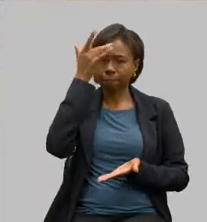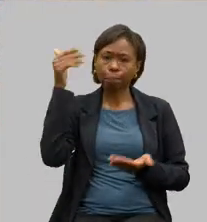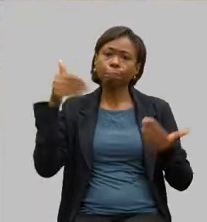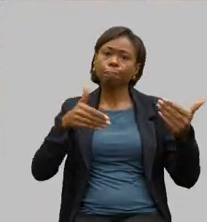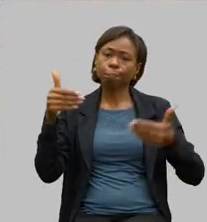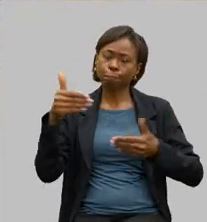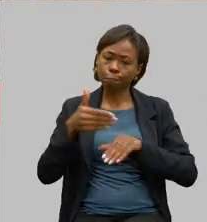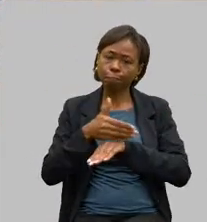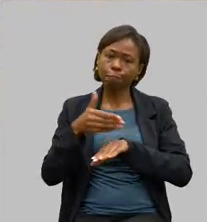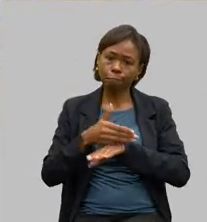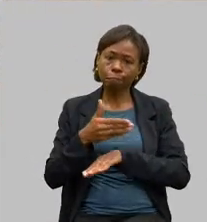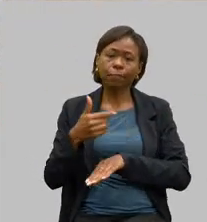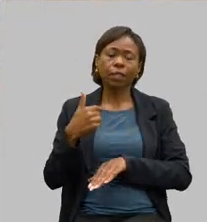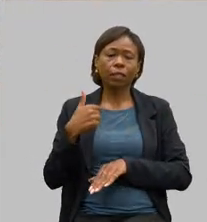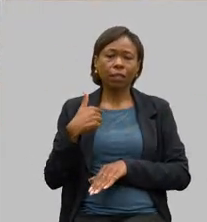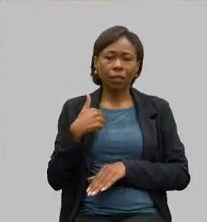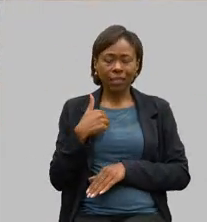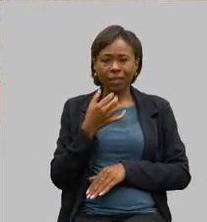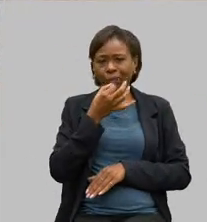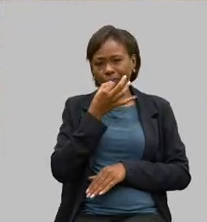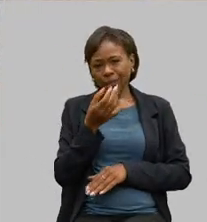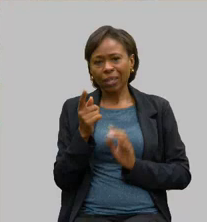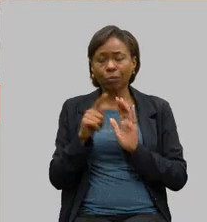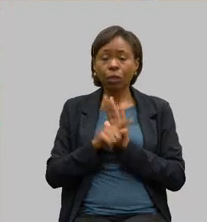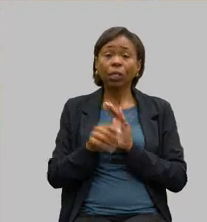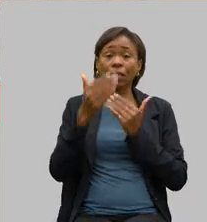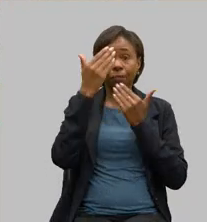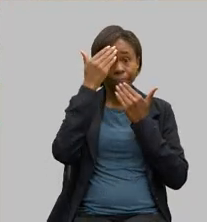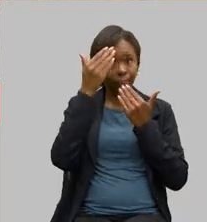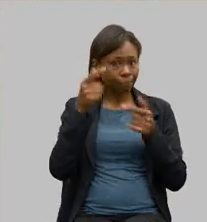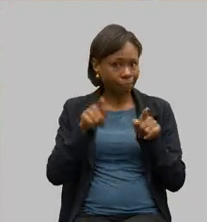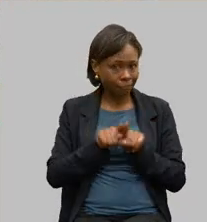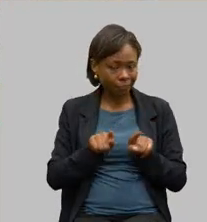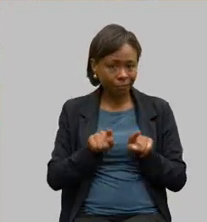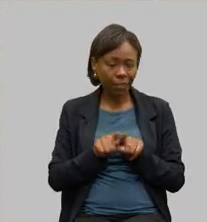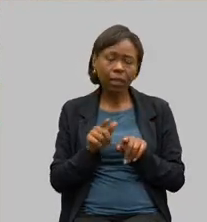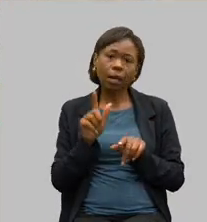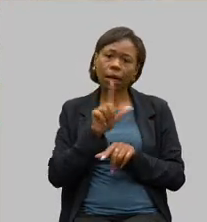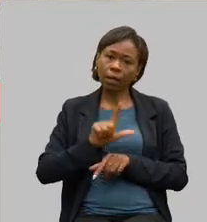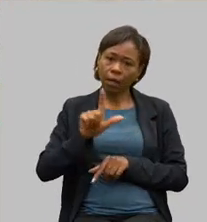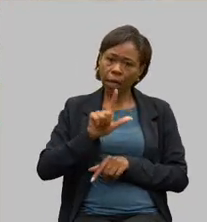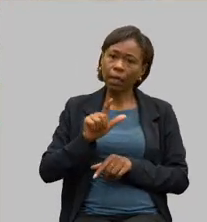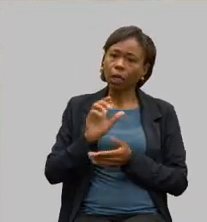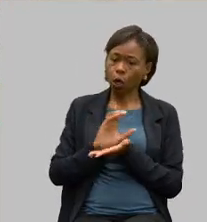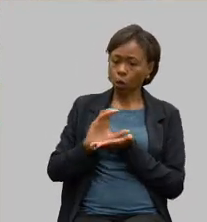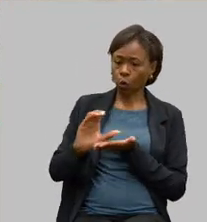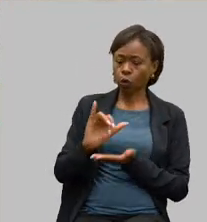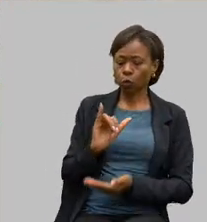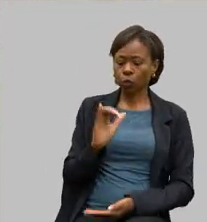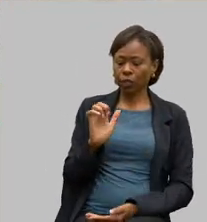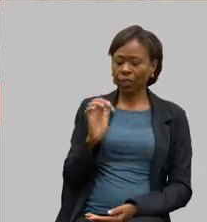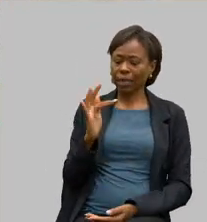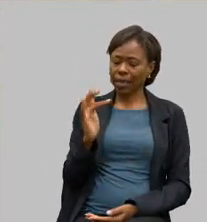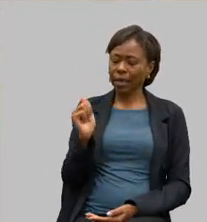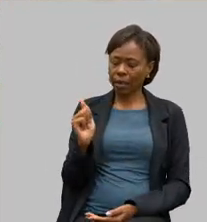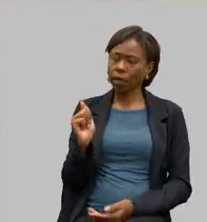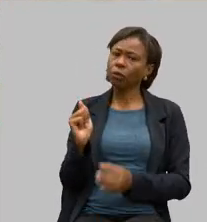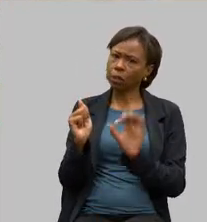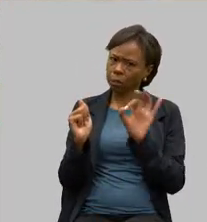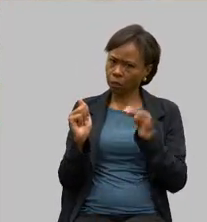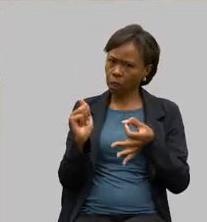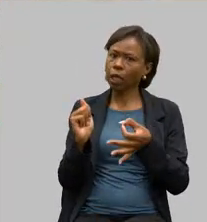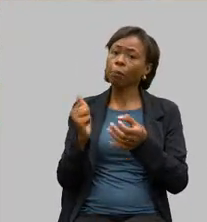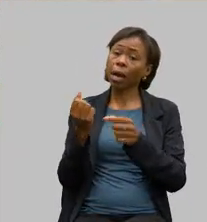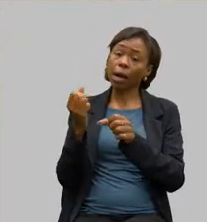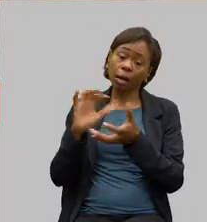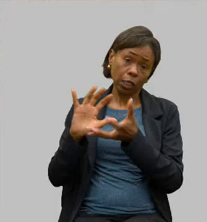contribuição agradecer também claro né Nós temos colocado recursos no iefa para inclusive restaurar algumas igrejas nós temos